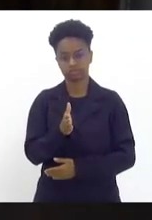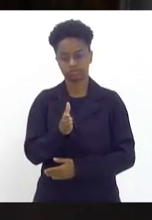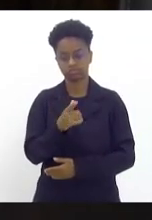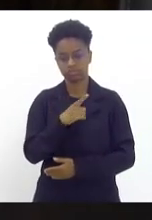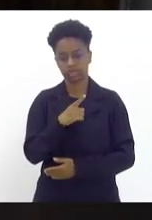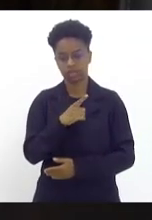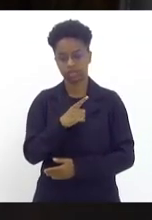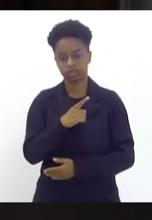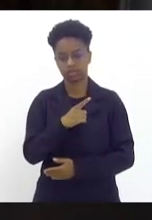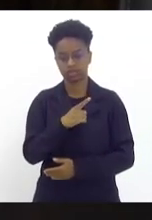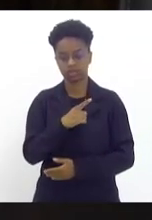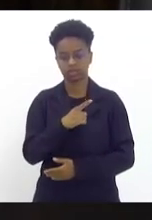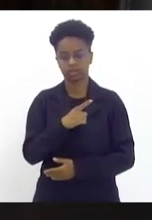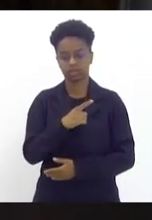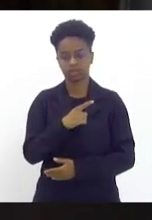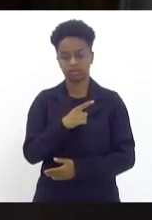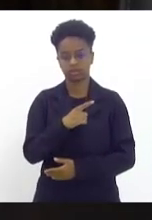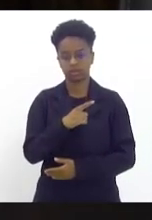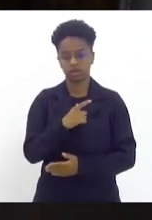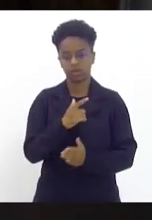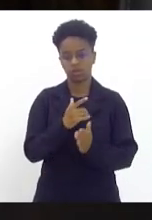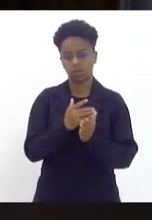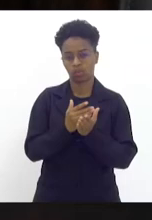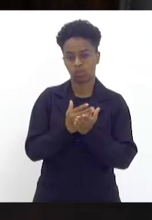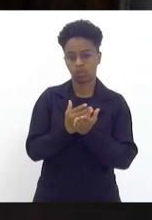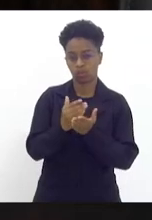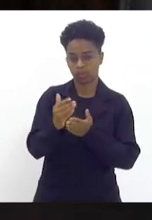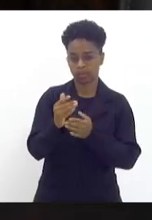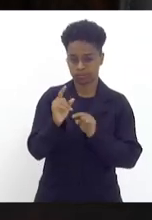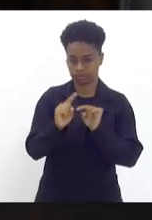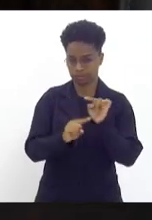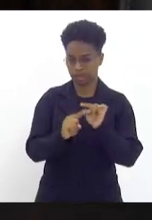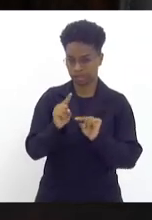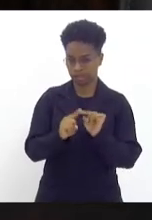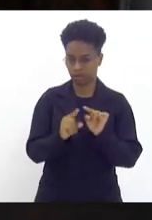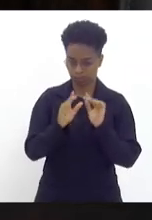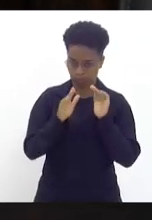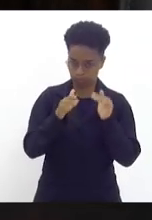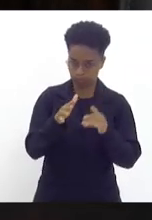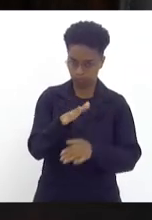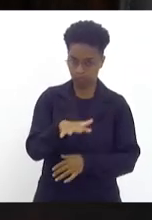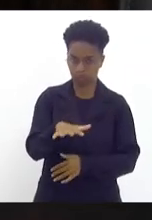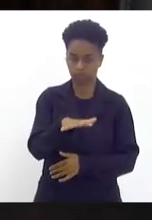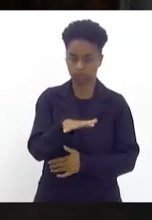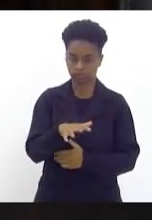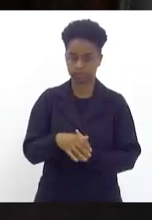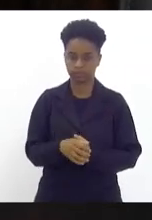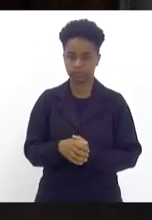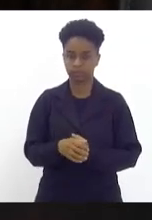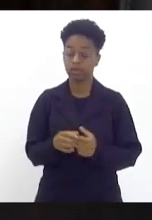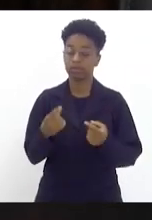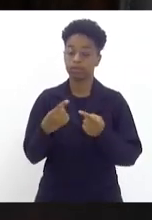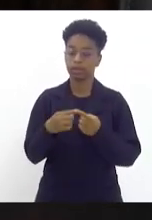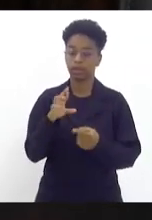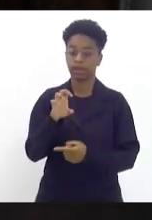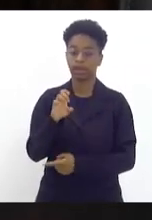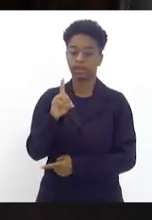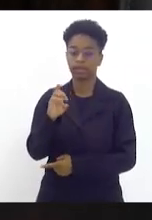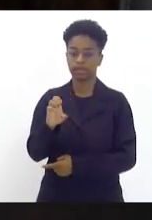existe um início de material para isso. Né? A Rede Solar, que é uma rede de